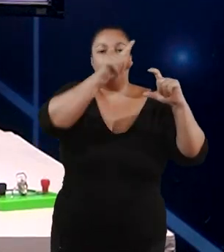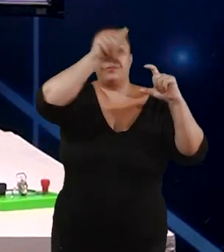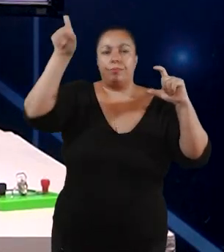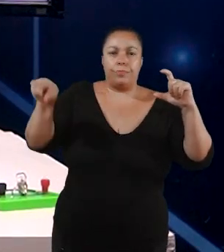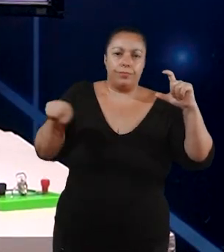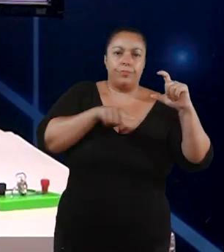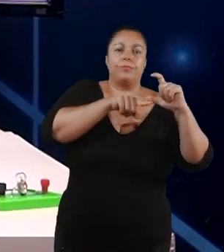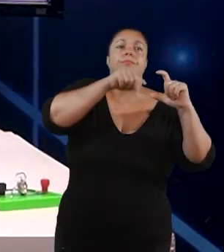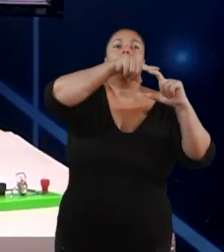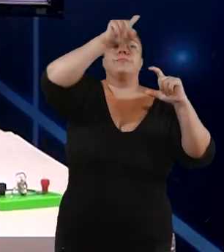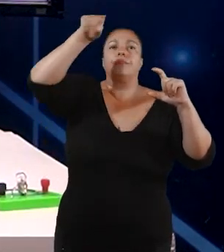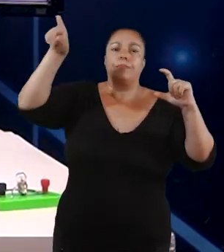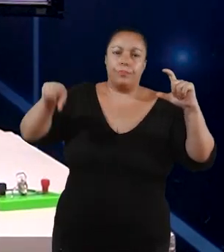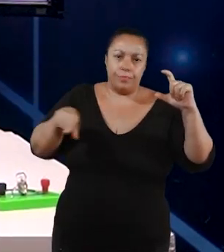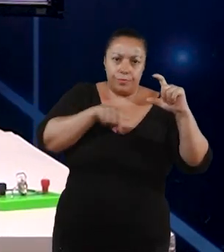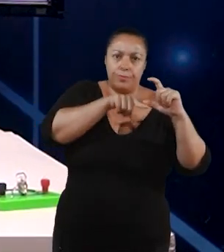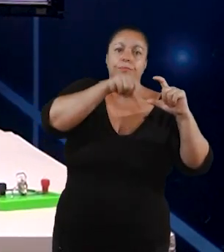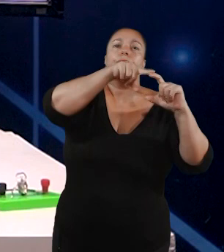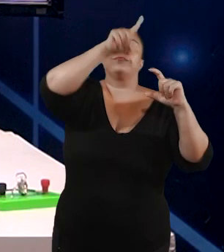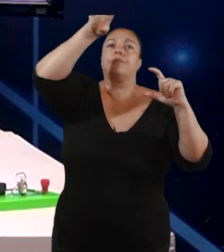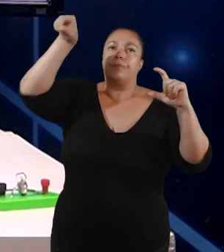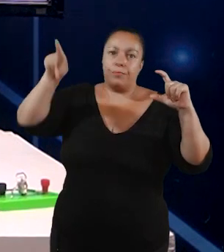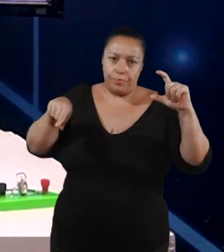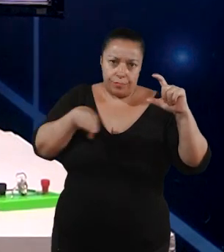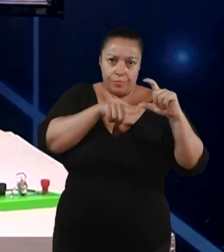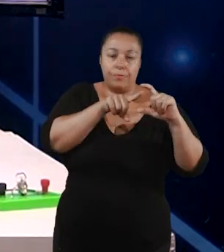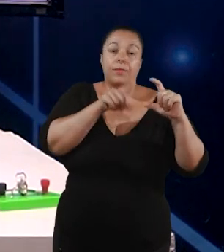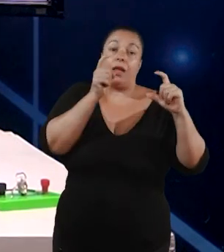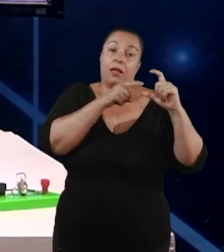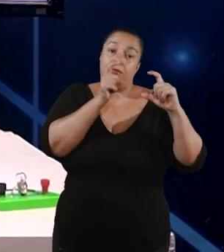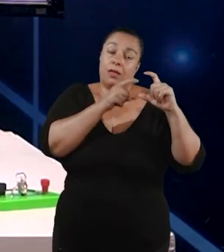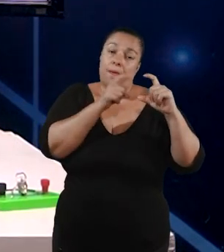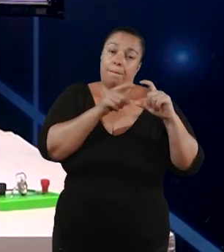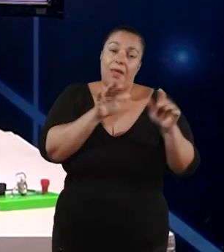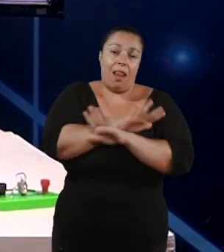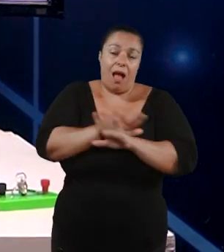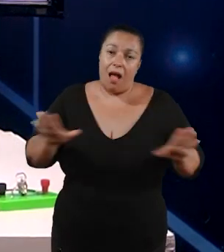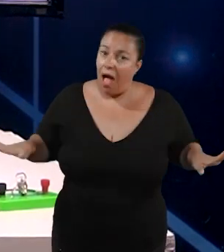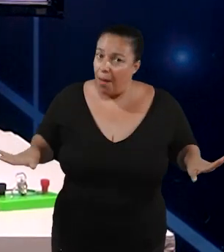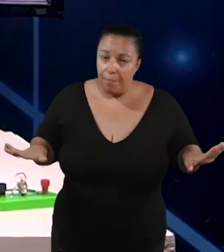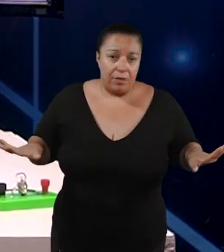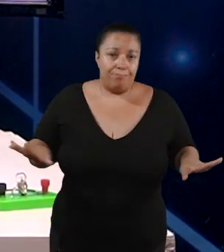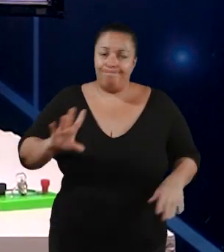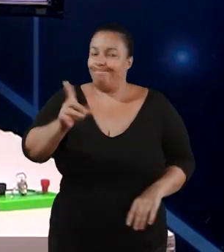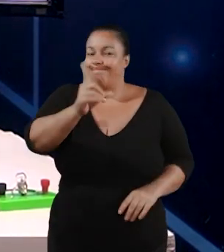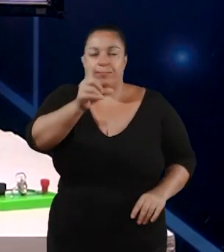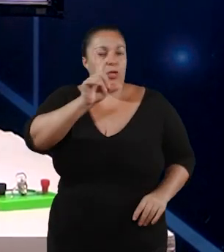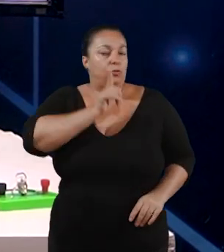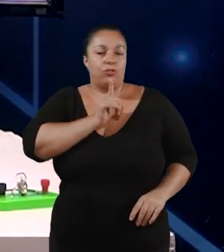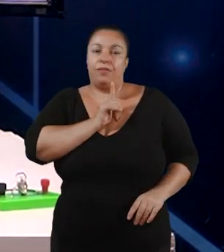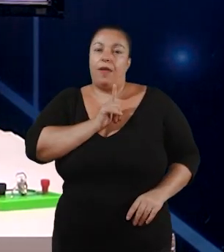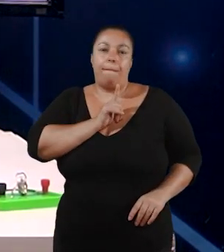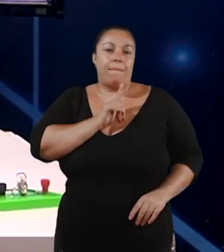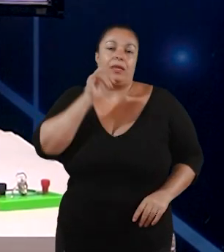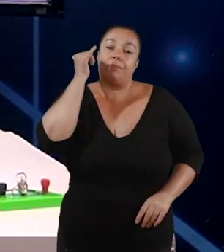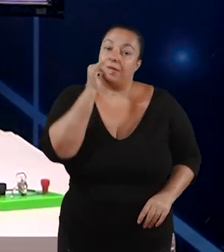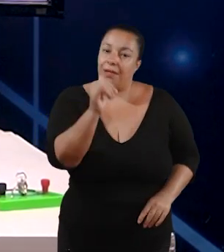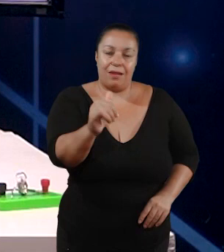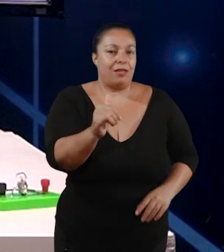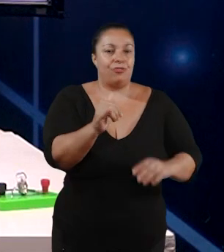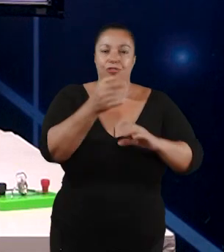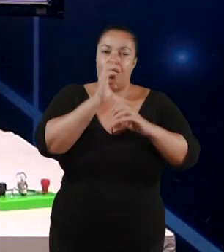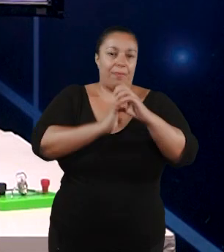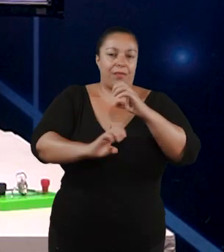Pessoal, mas quando é que isso acaba? Olha, acaba quando essa pilha aqui, essa bateria, não tiver capacidade mais de gerar esses